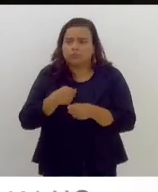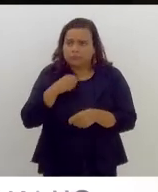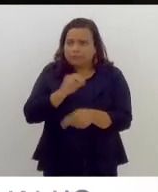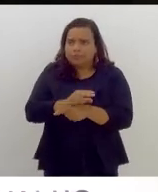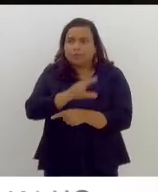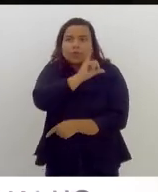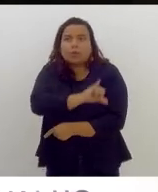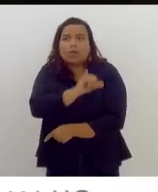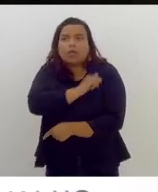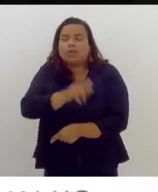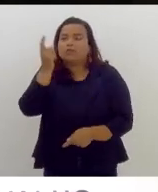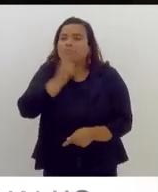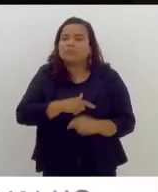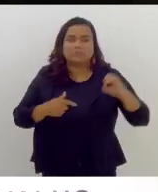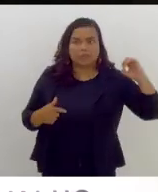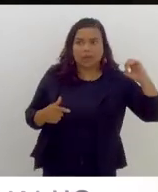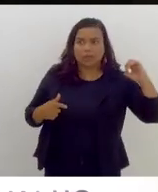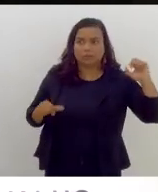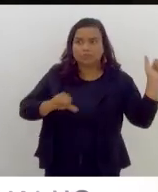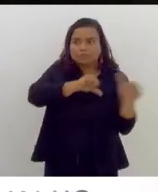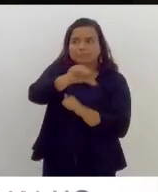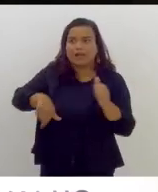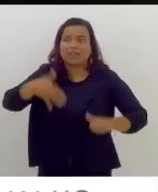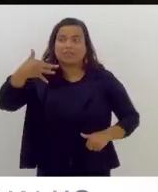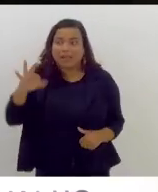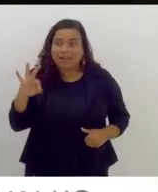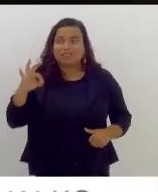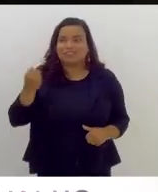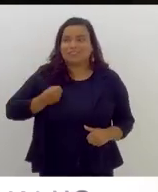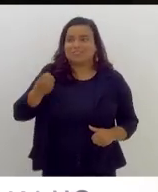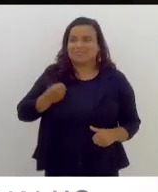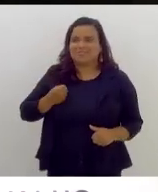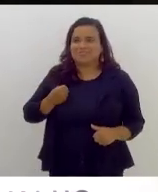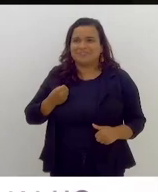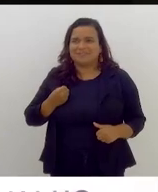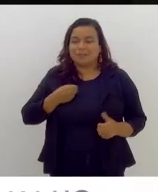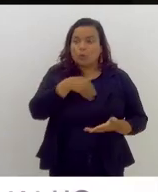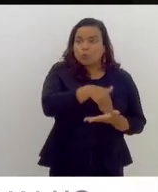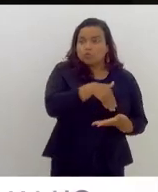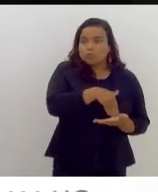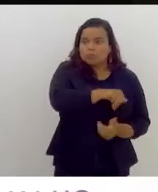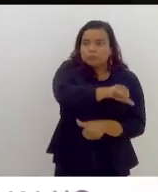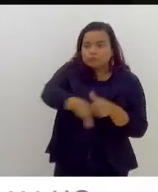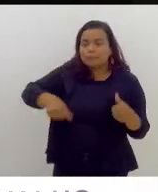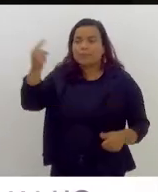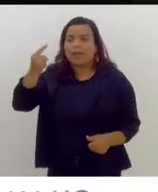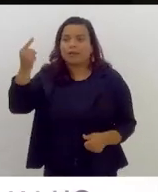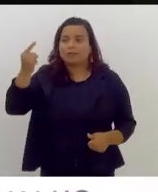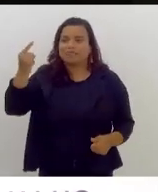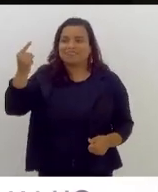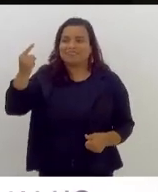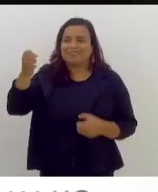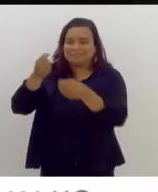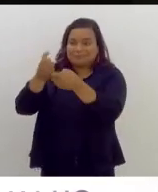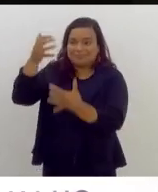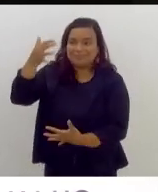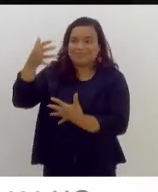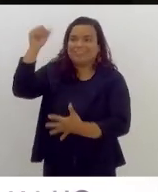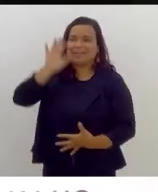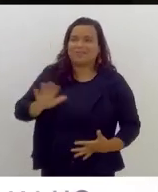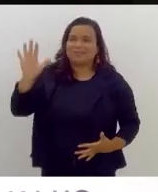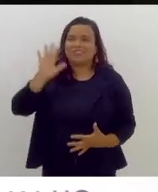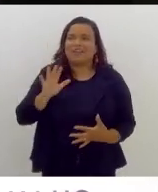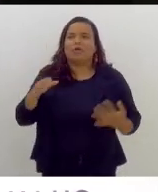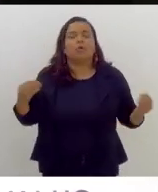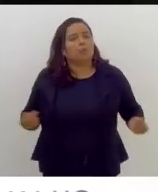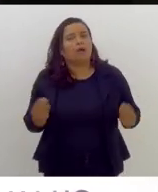tirou de 0 para 10 e de último lugar para primeiro lugar no ranking nacional, tendo essas qualidades que o Adolfo